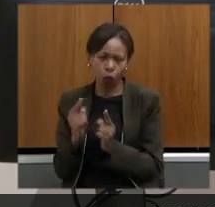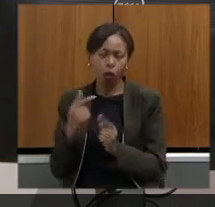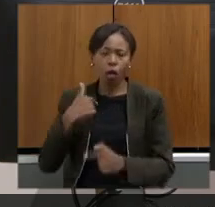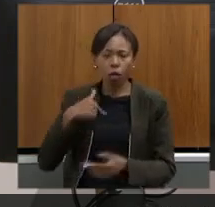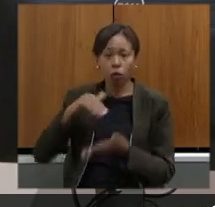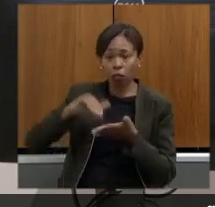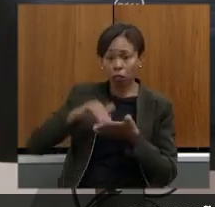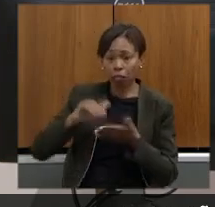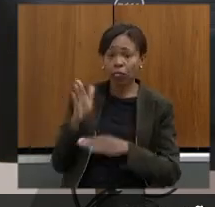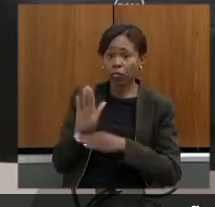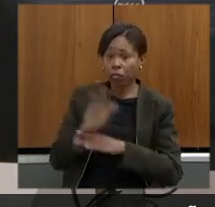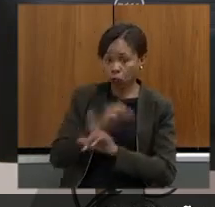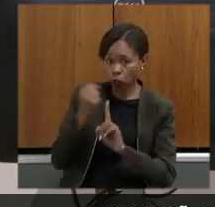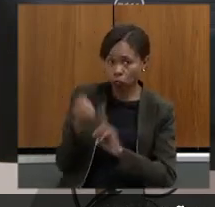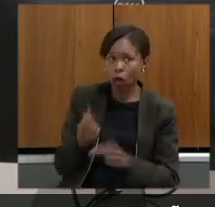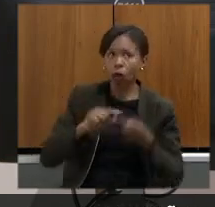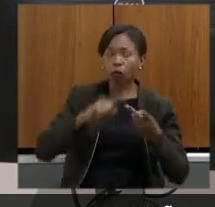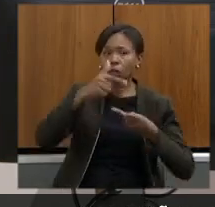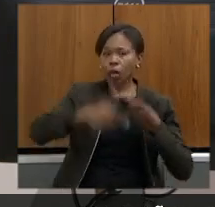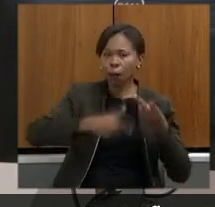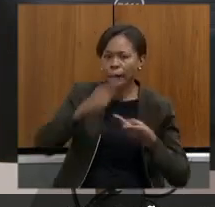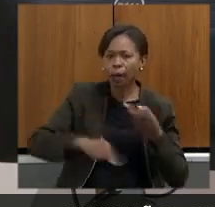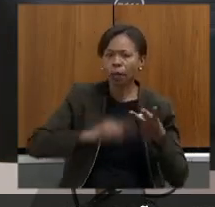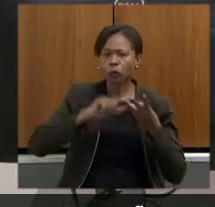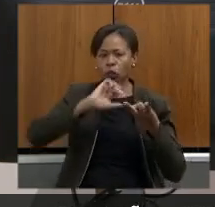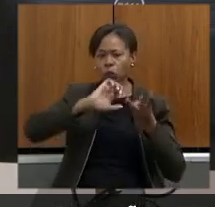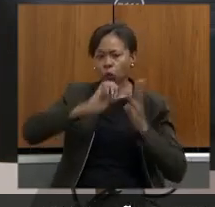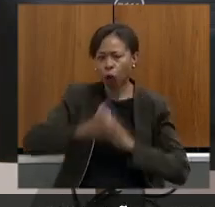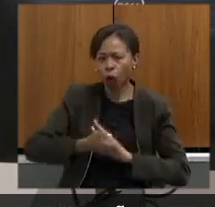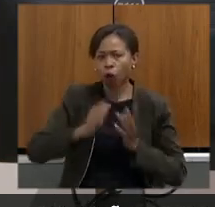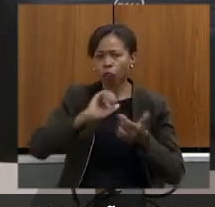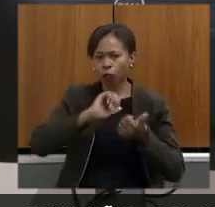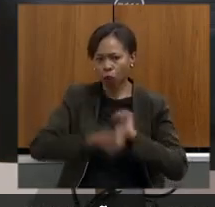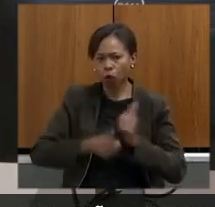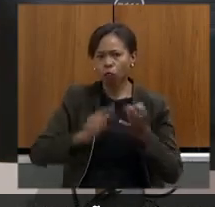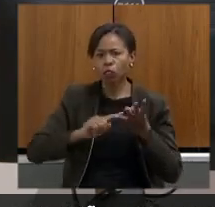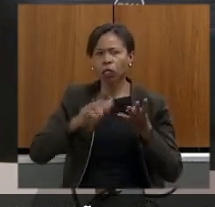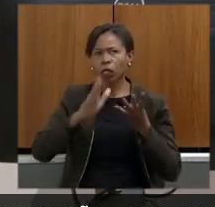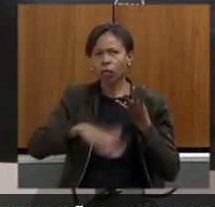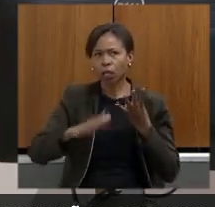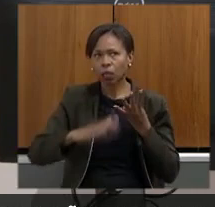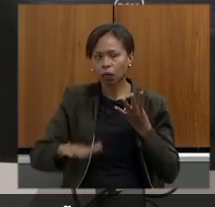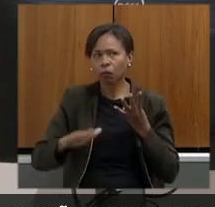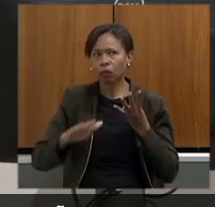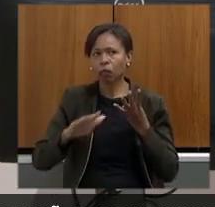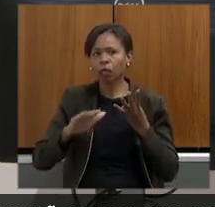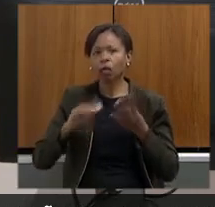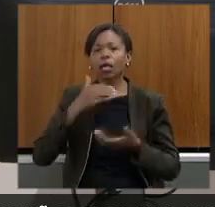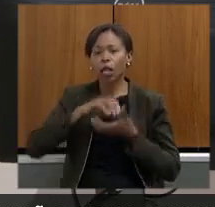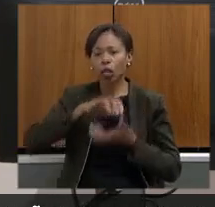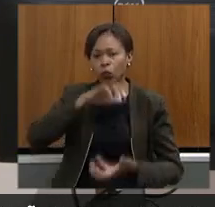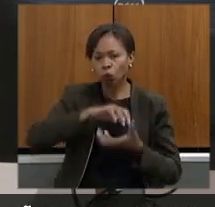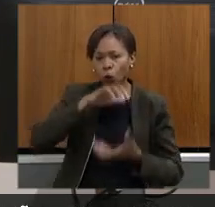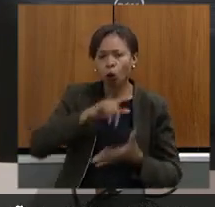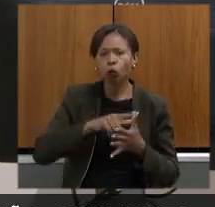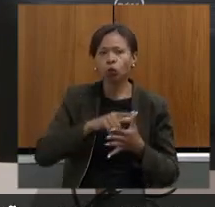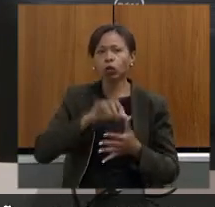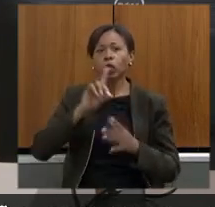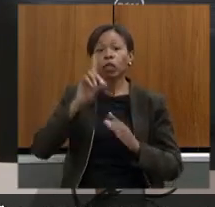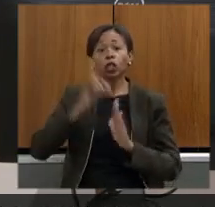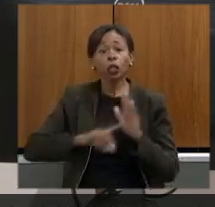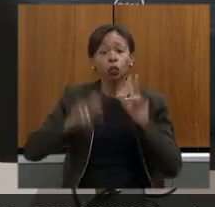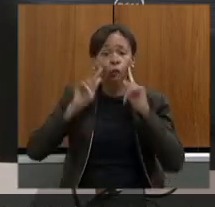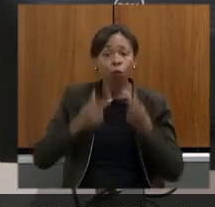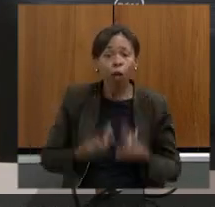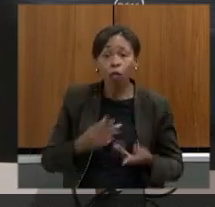social trabalho e esportes criança é idoso Direitos